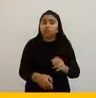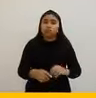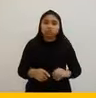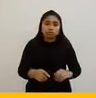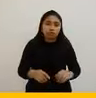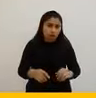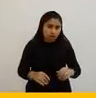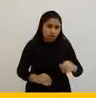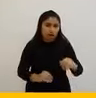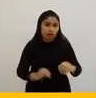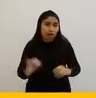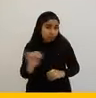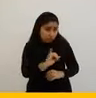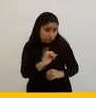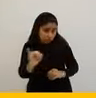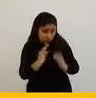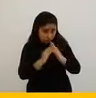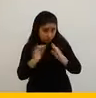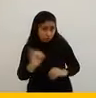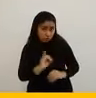de imobiliárias,